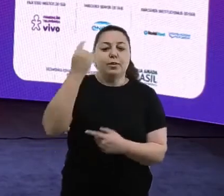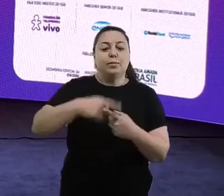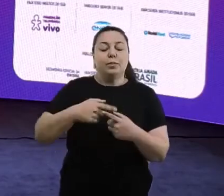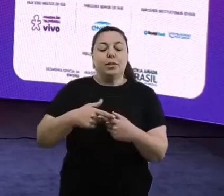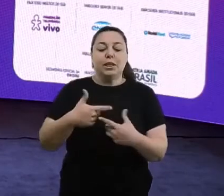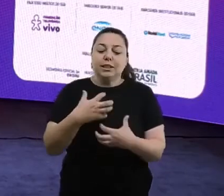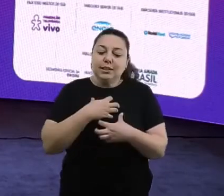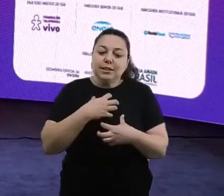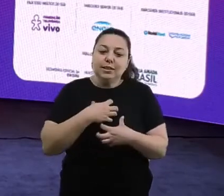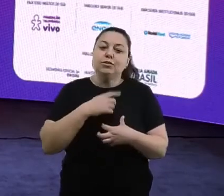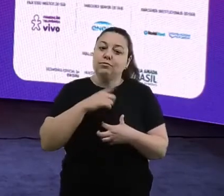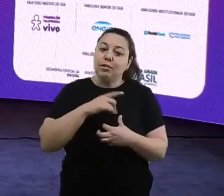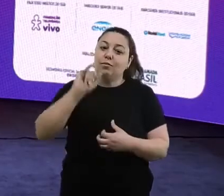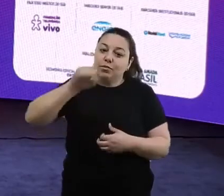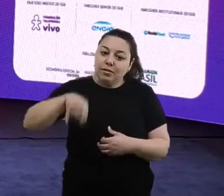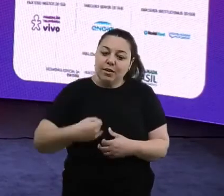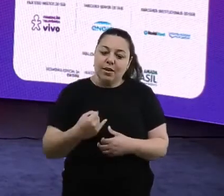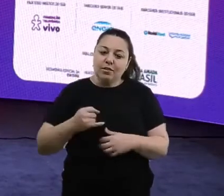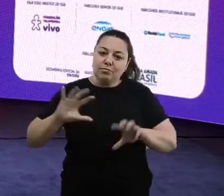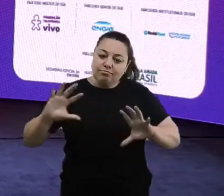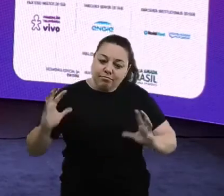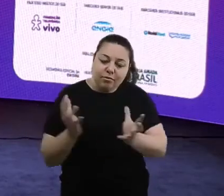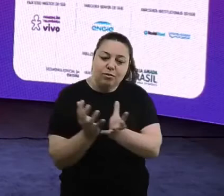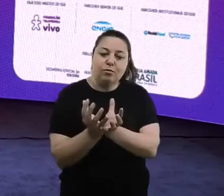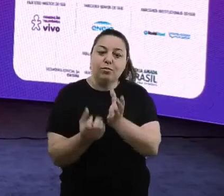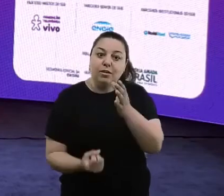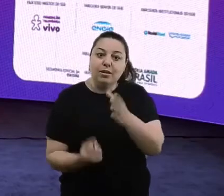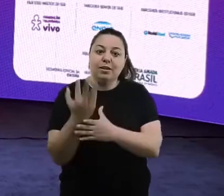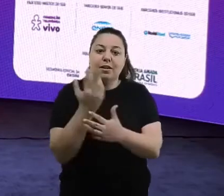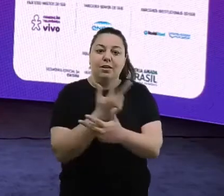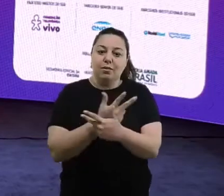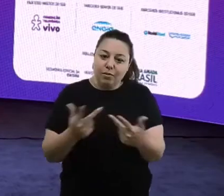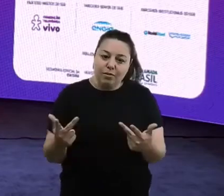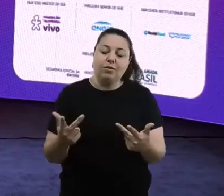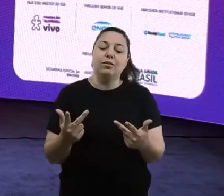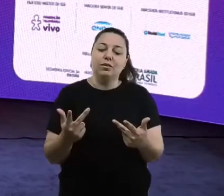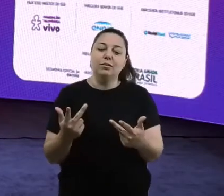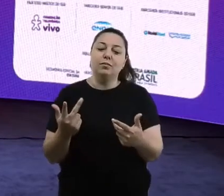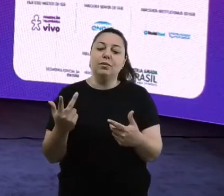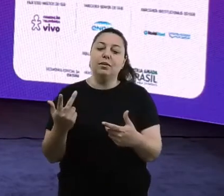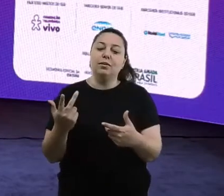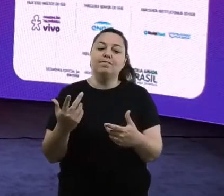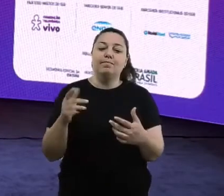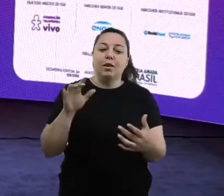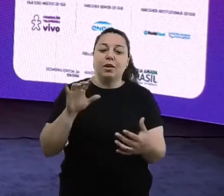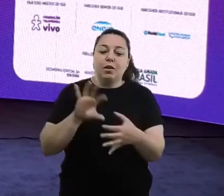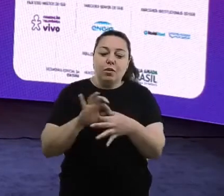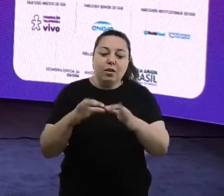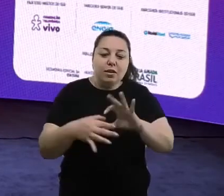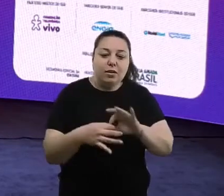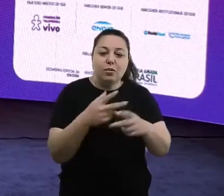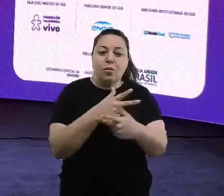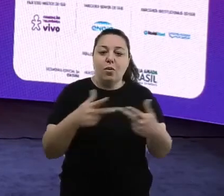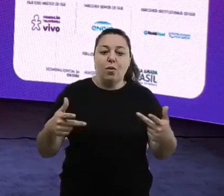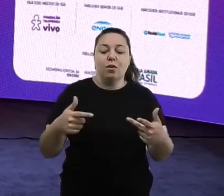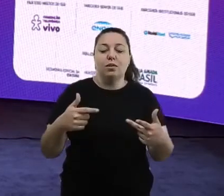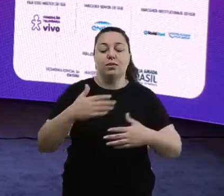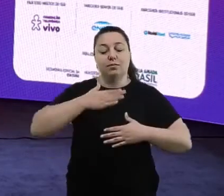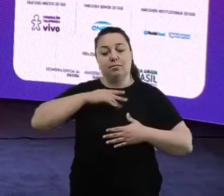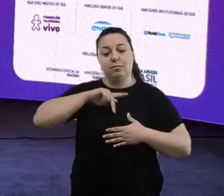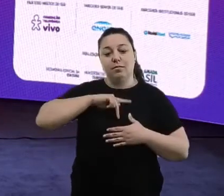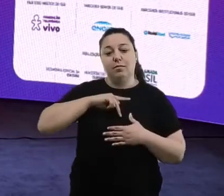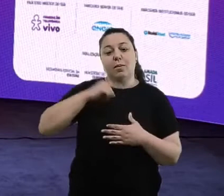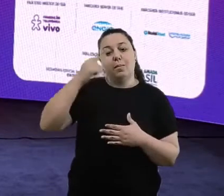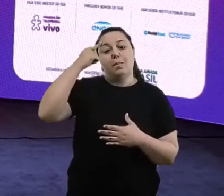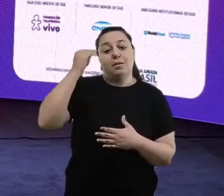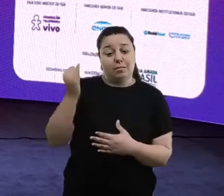essa jornada conectando aquilo que para mim é de mais importante, que são a nossa